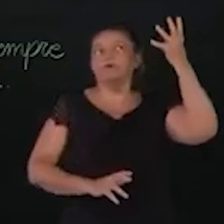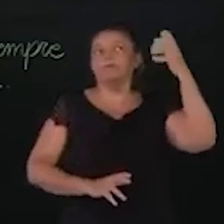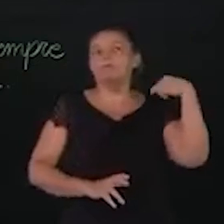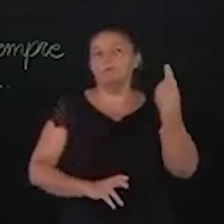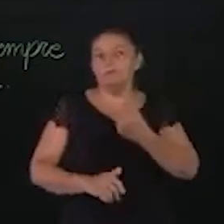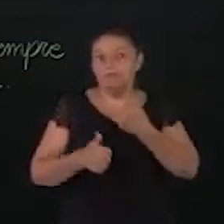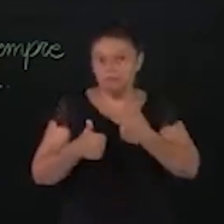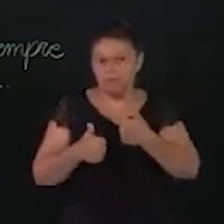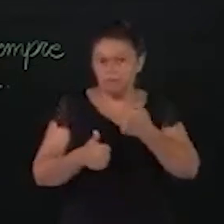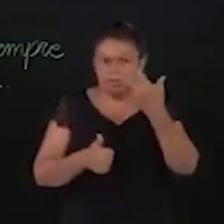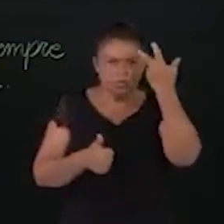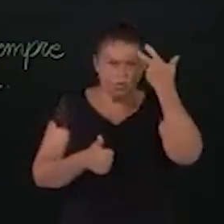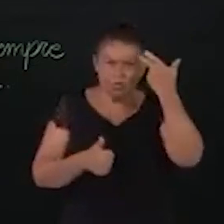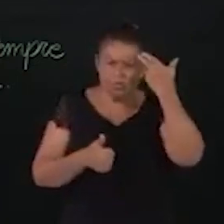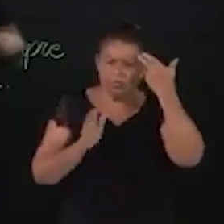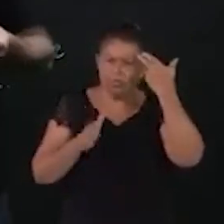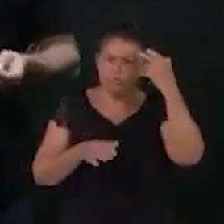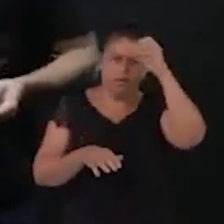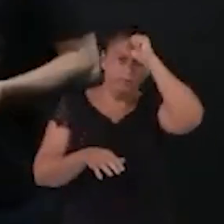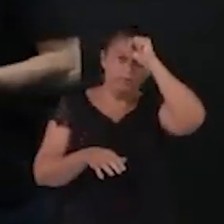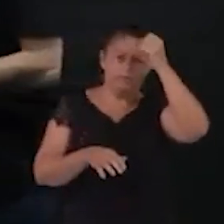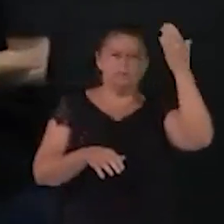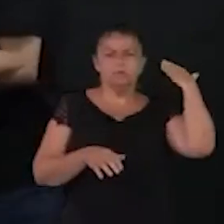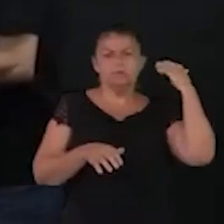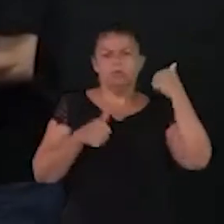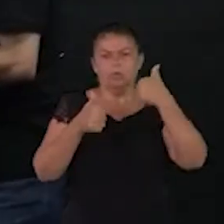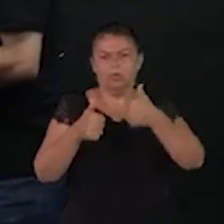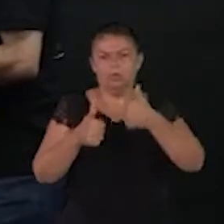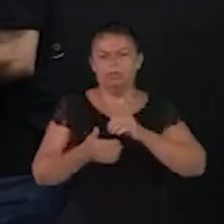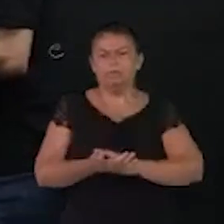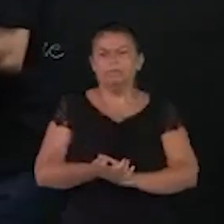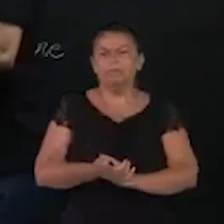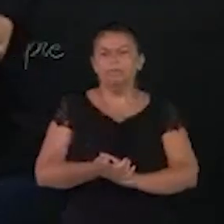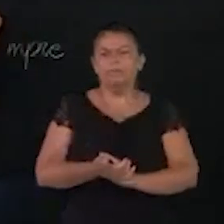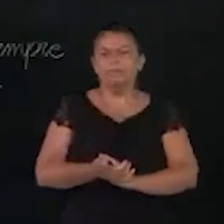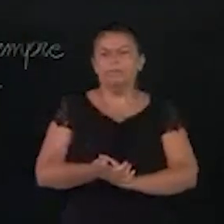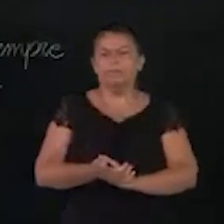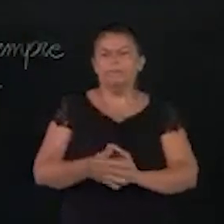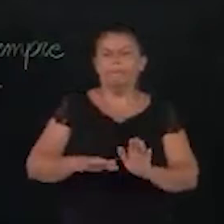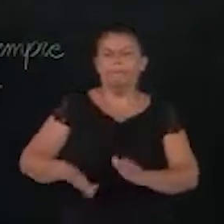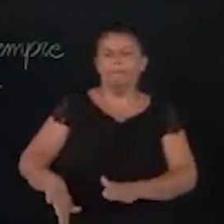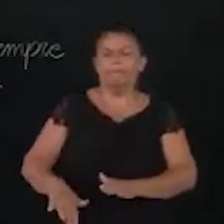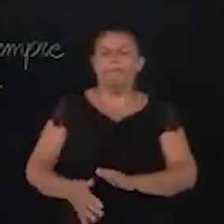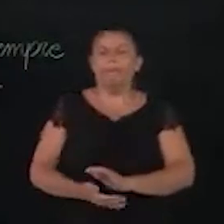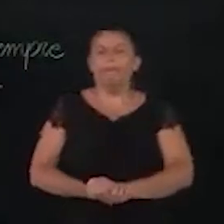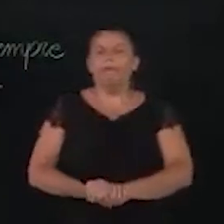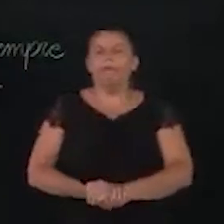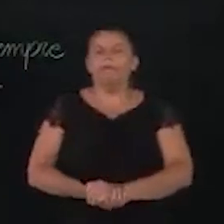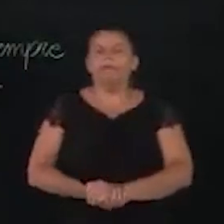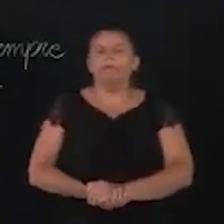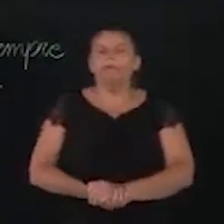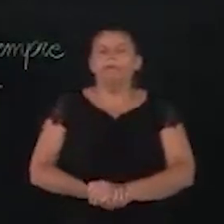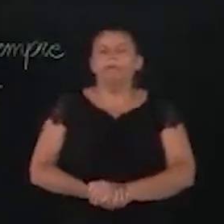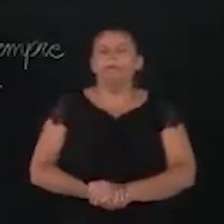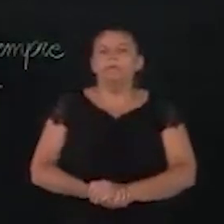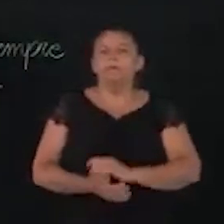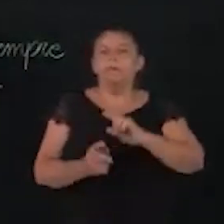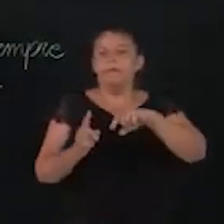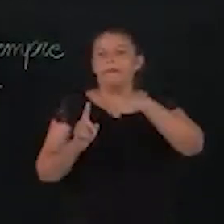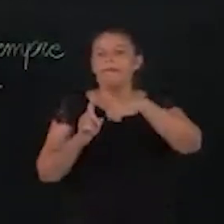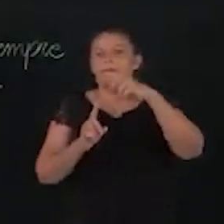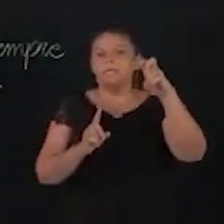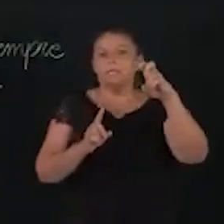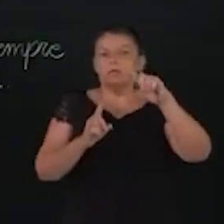resolve a adição normal como nós já a conhecemos. Vamos aqui ao próximo exemplo. Reparem, eu tenho aqui